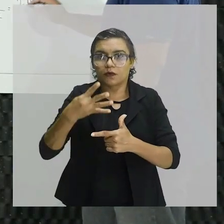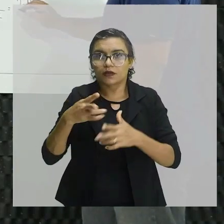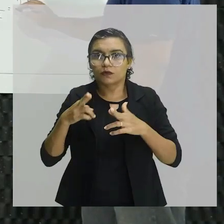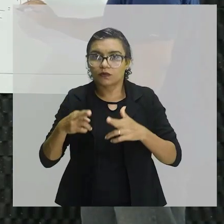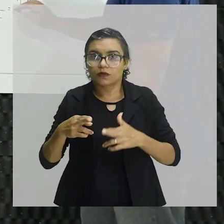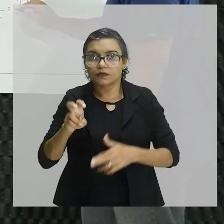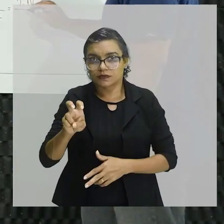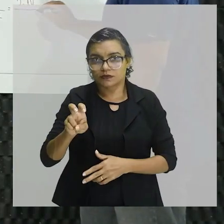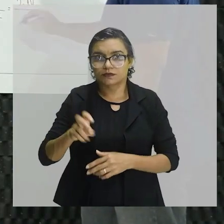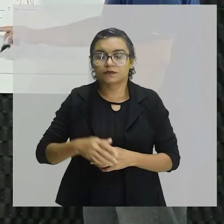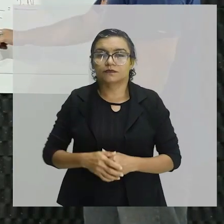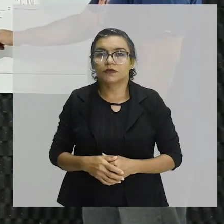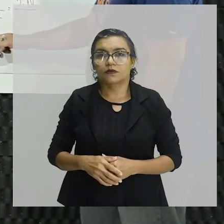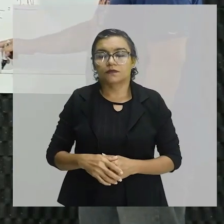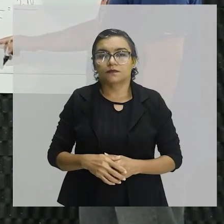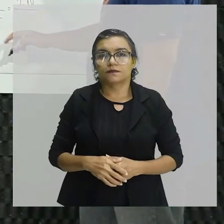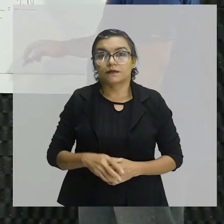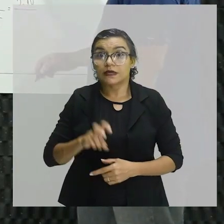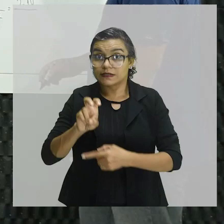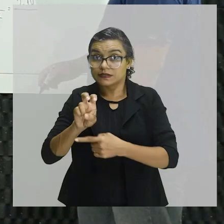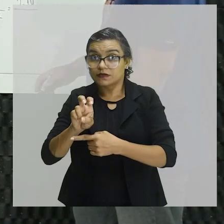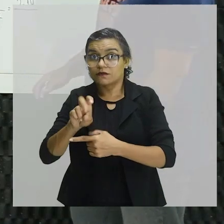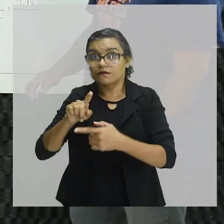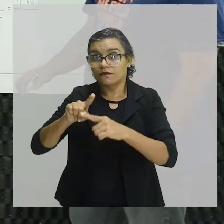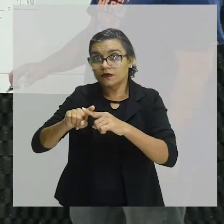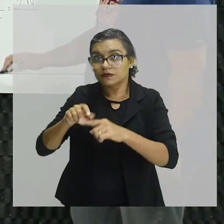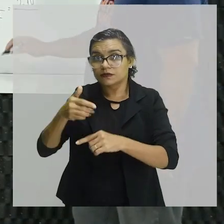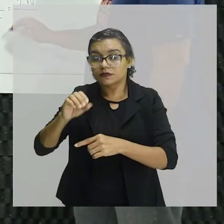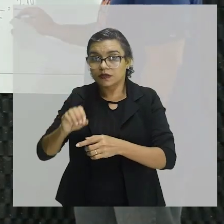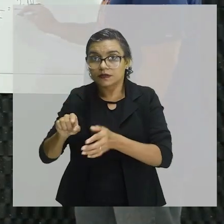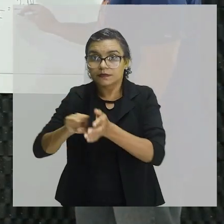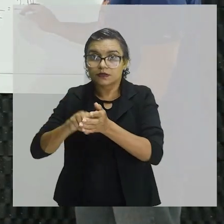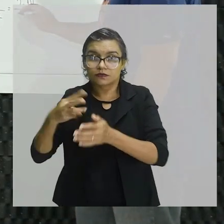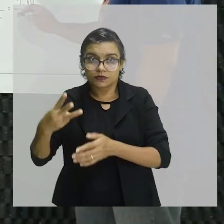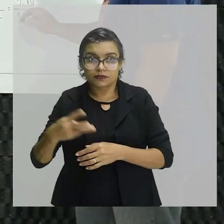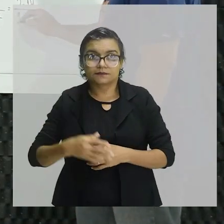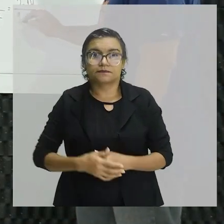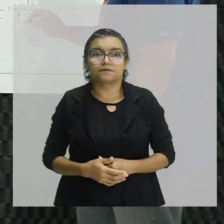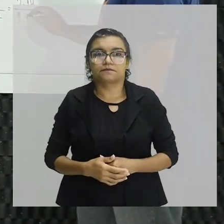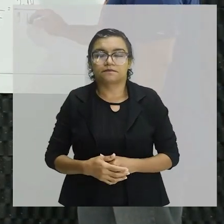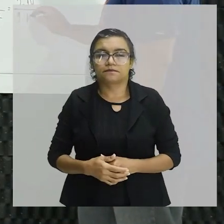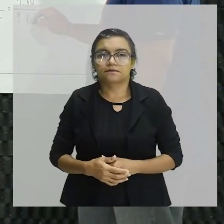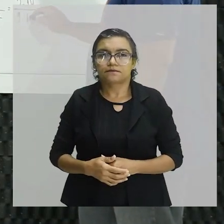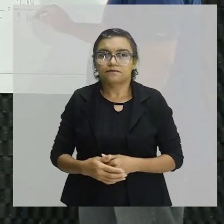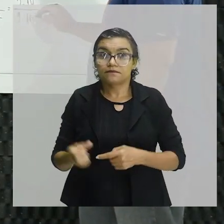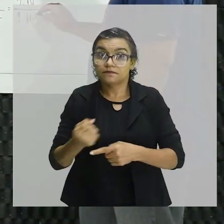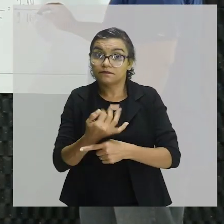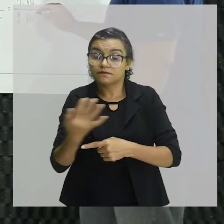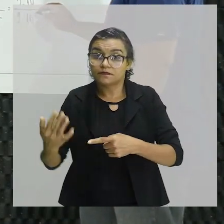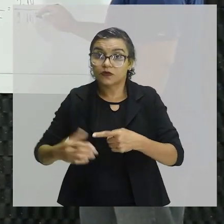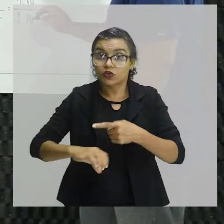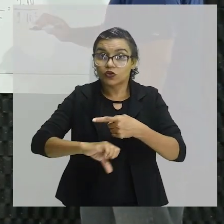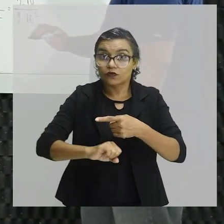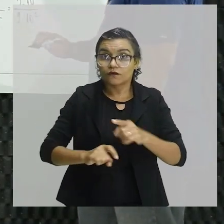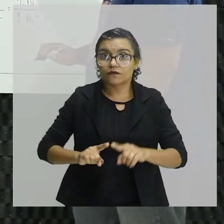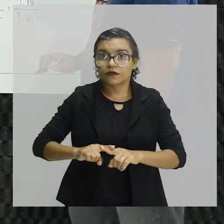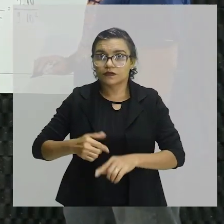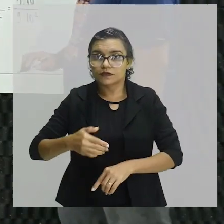10 a menos 3. 36 dividido por 4 dá 9. Né? Então, dá 9 vezes